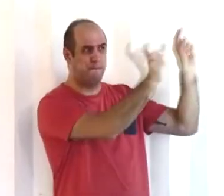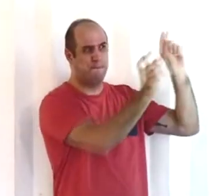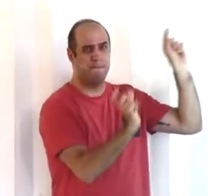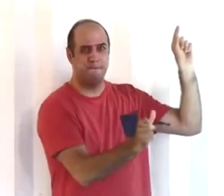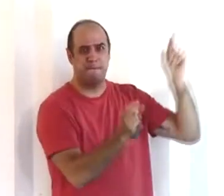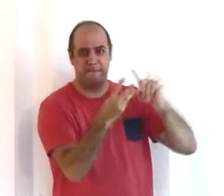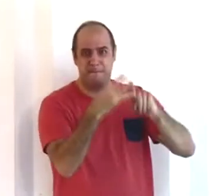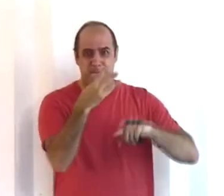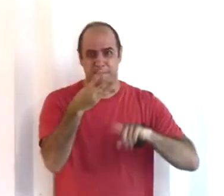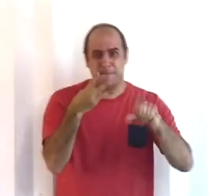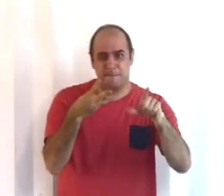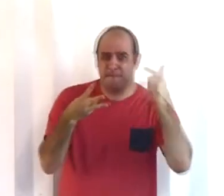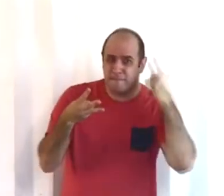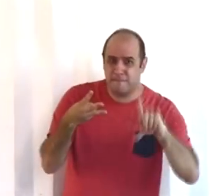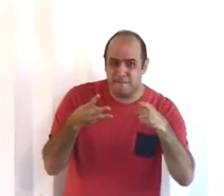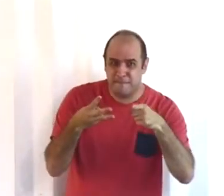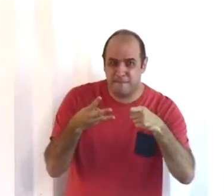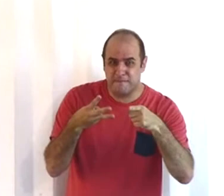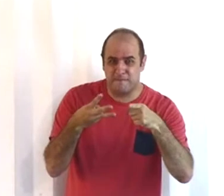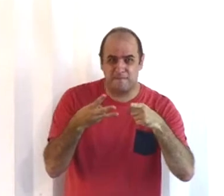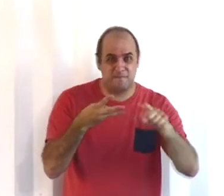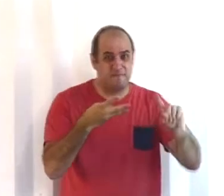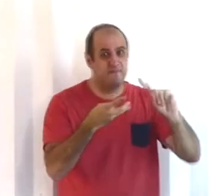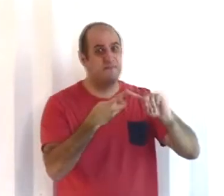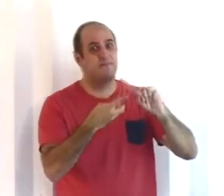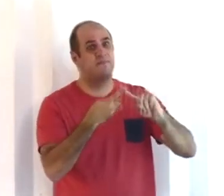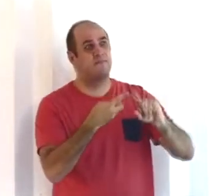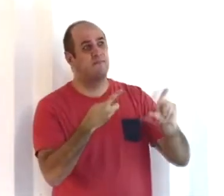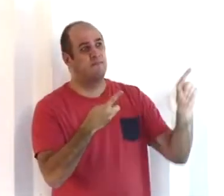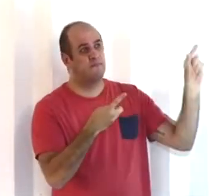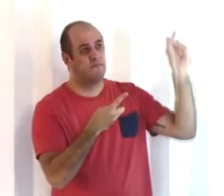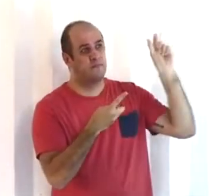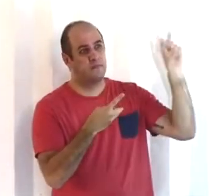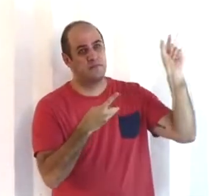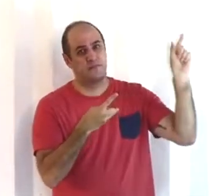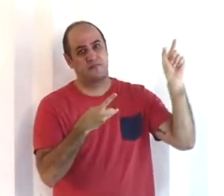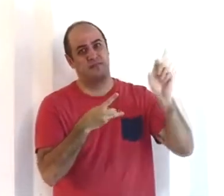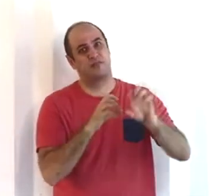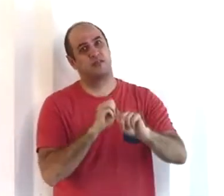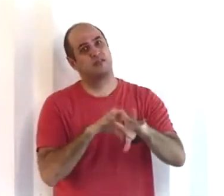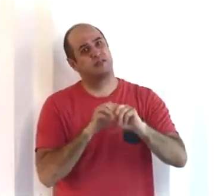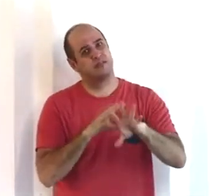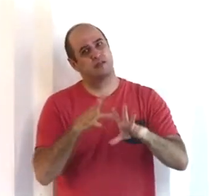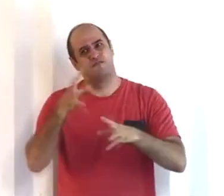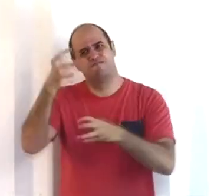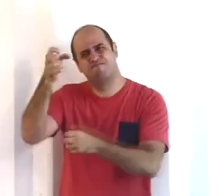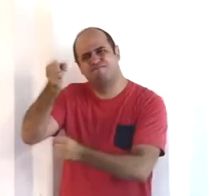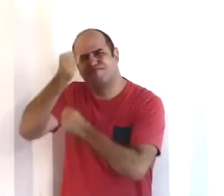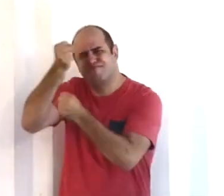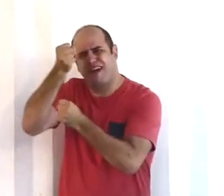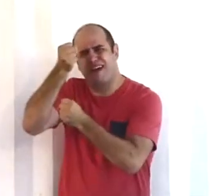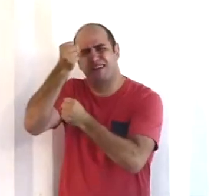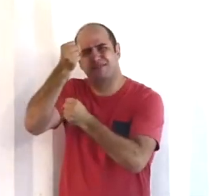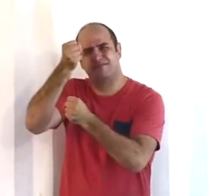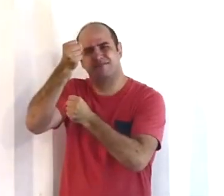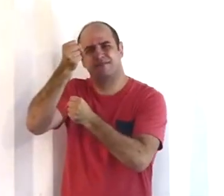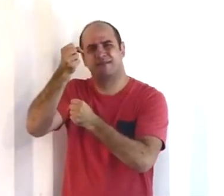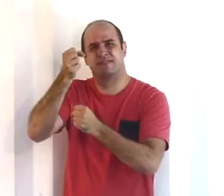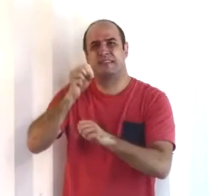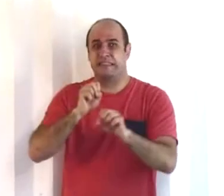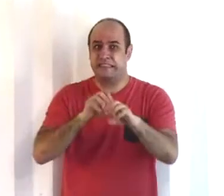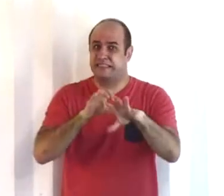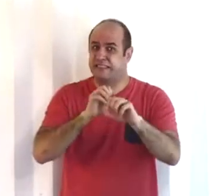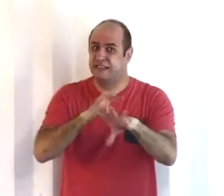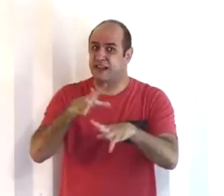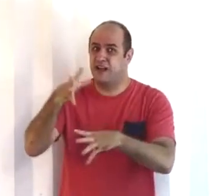as 3 palavras? A primeira é uma instrução, firmeza. Uma